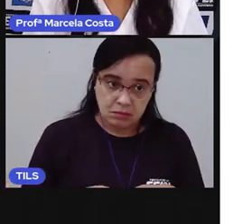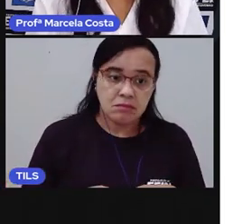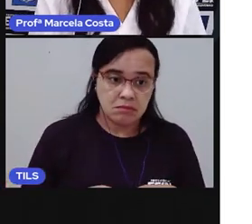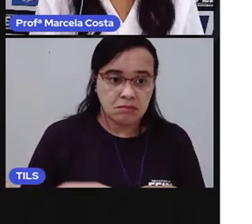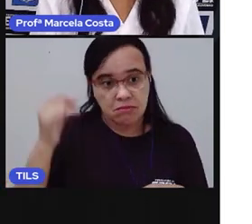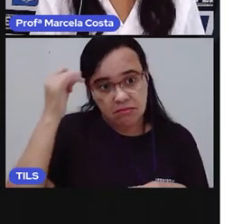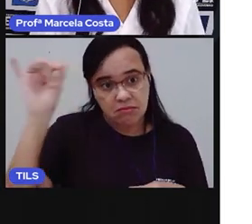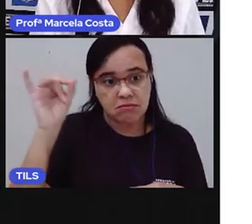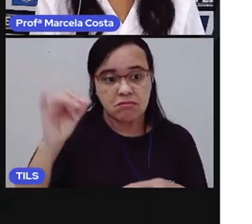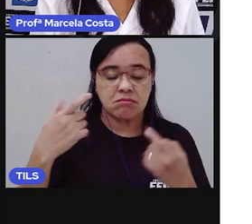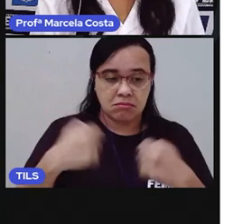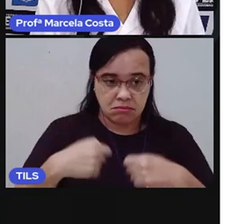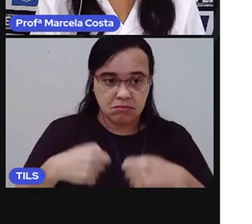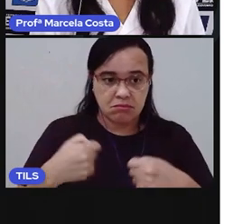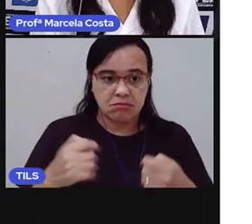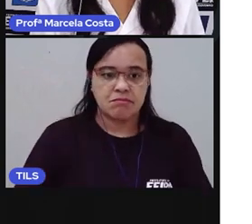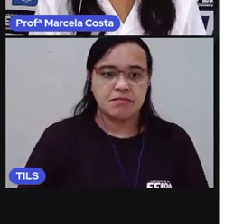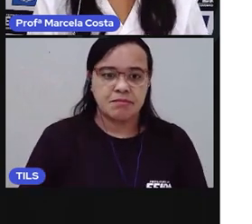com